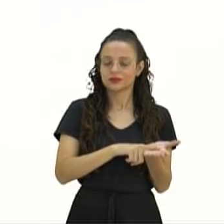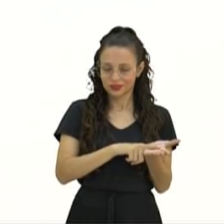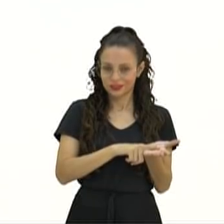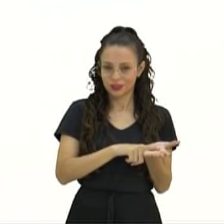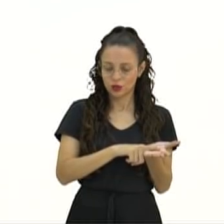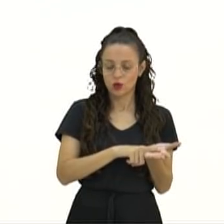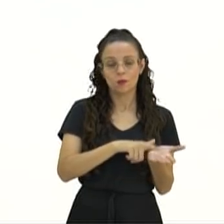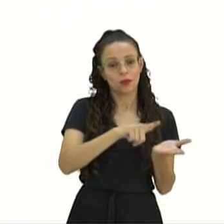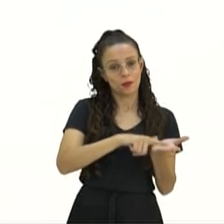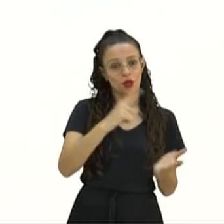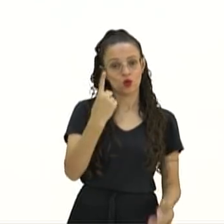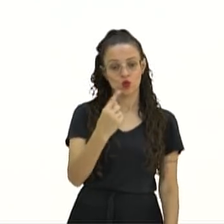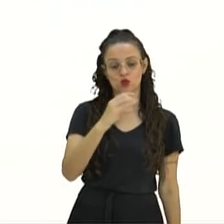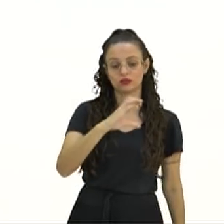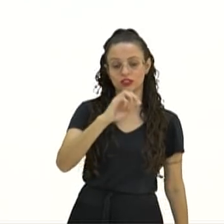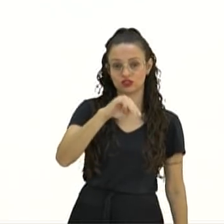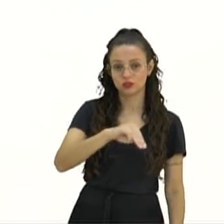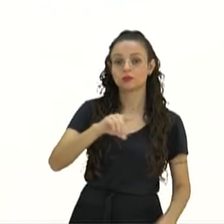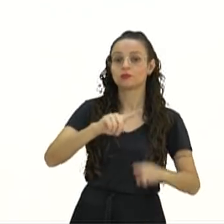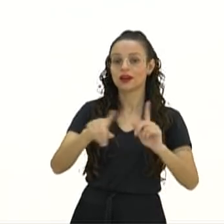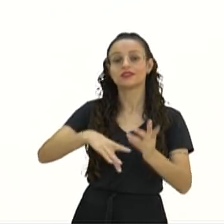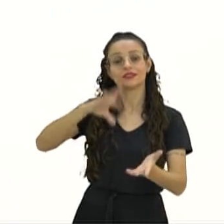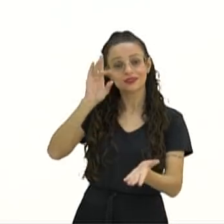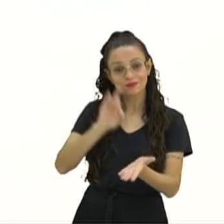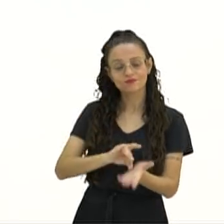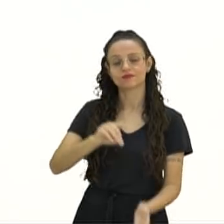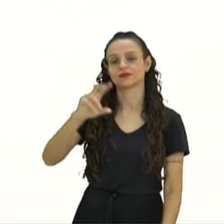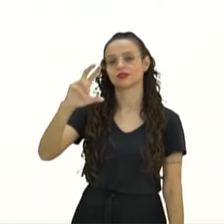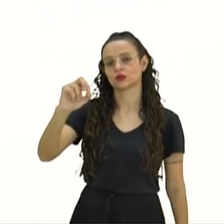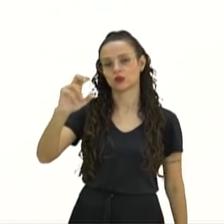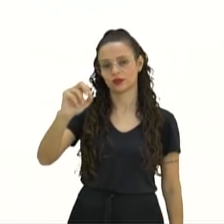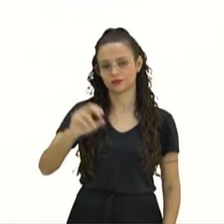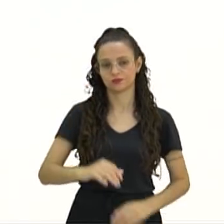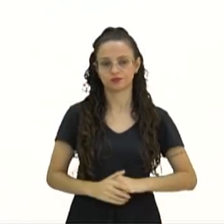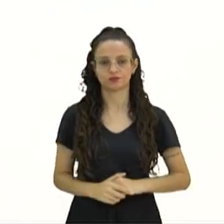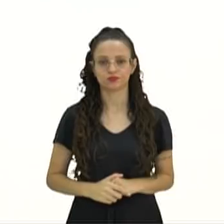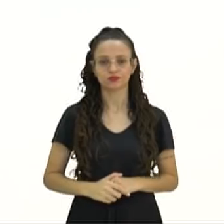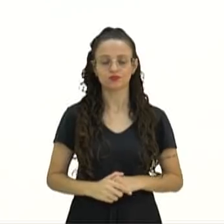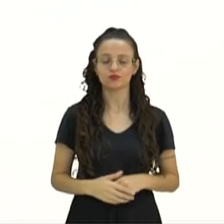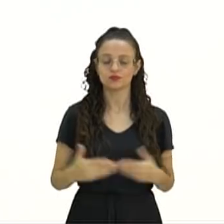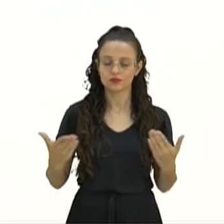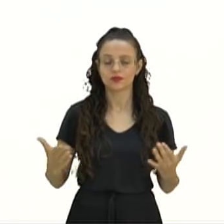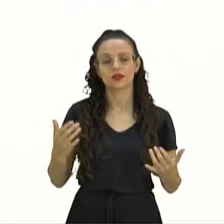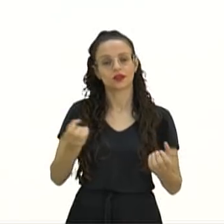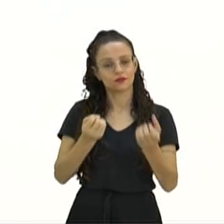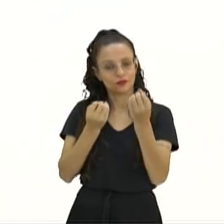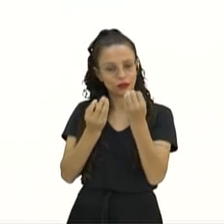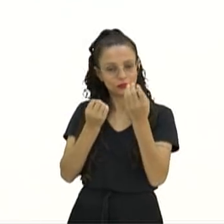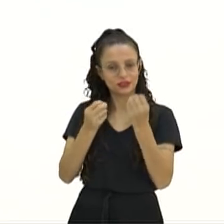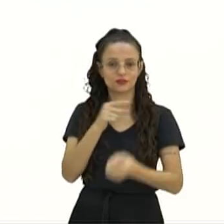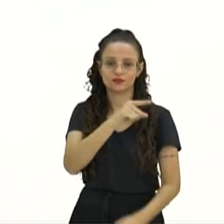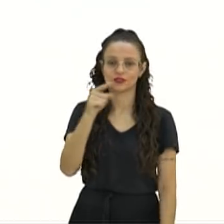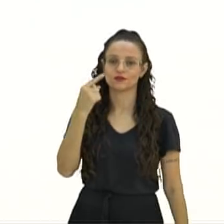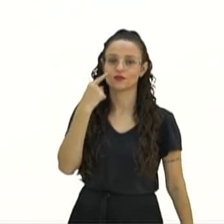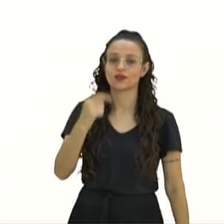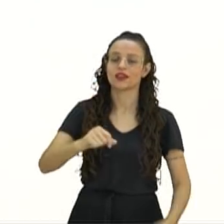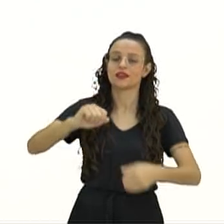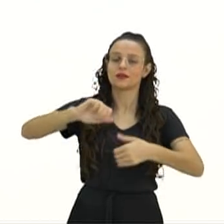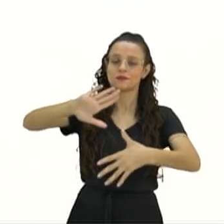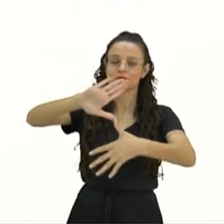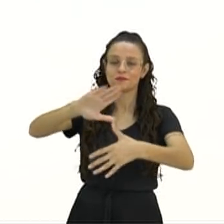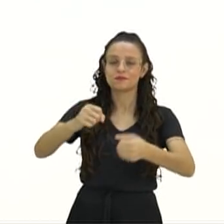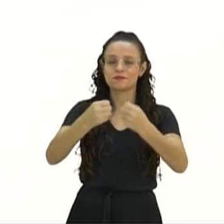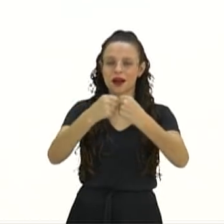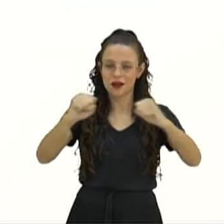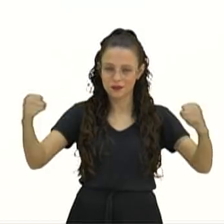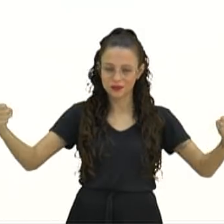1 centímetro, mas o tamanho real dele é 50. Tá? Então, isso são informações que a gente vai encontrar lá nos mapas. E